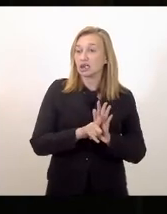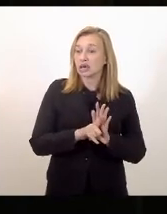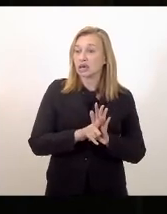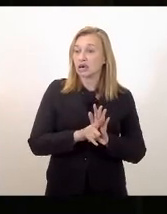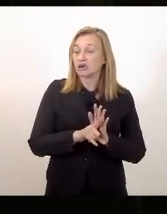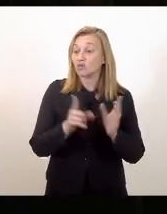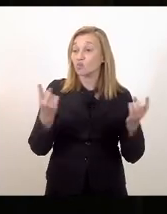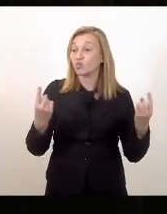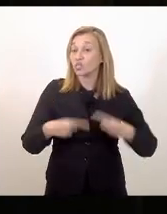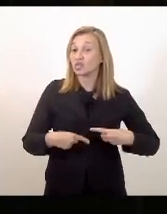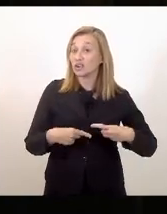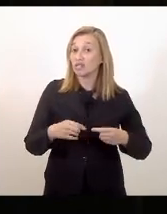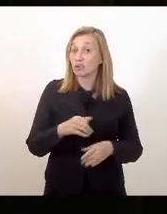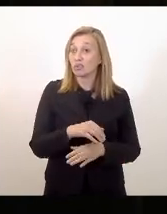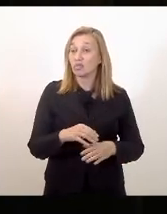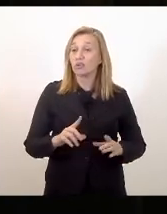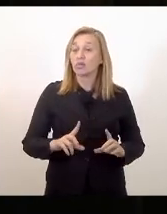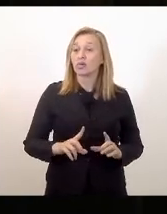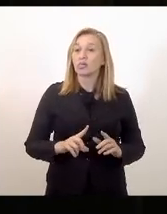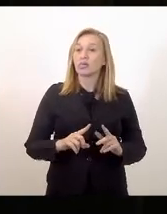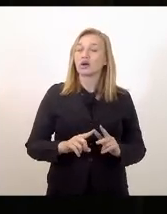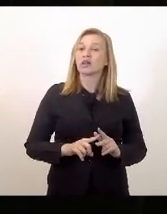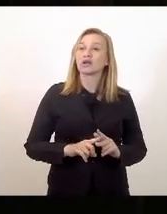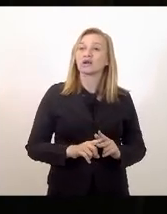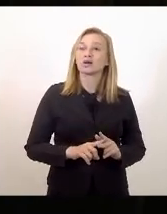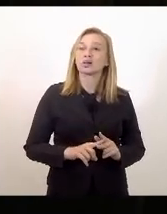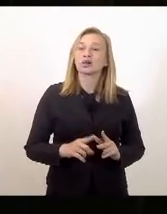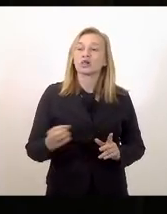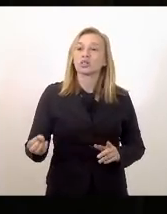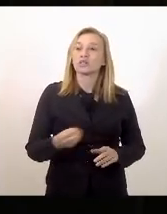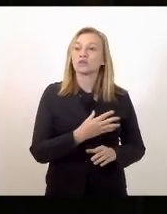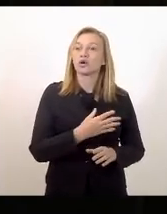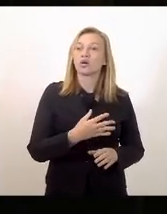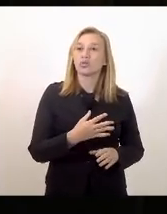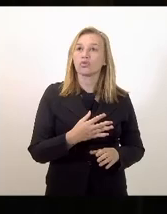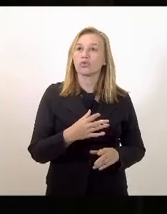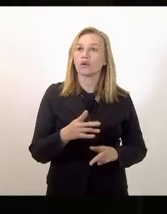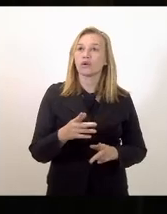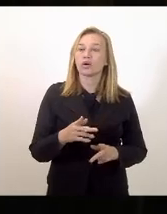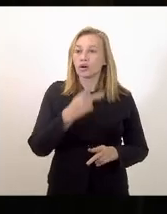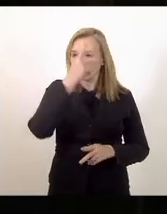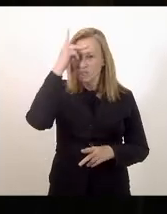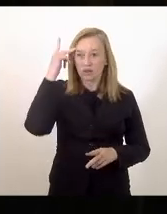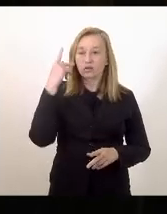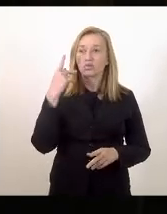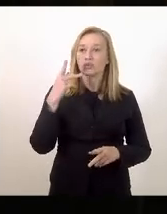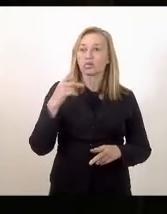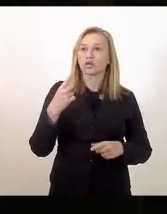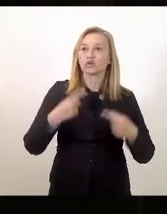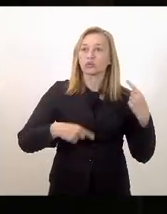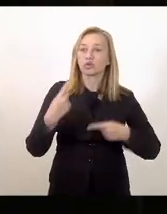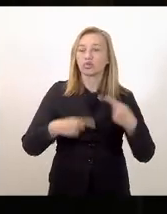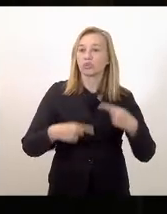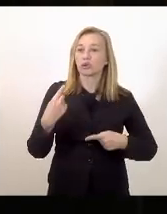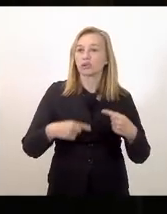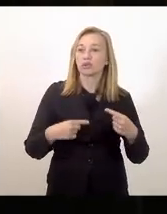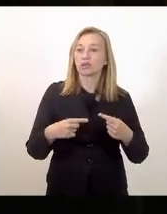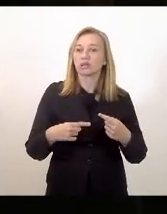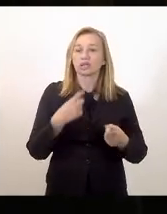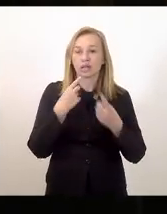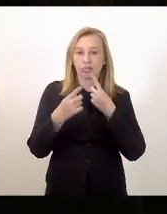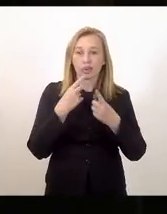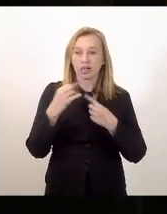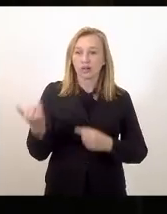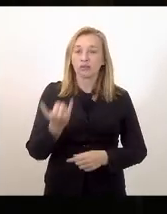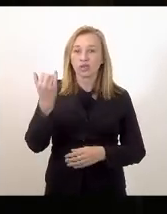um desafio para atualização de novas figuras públicas para que possam fazer o debate necessário e importante dentro